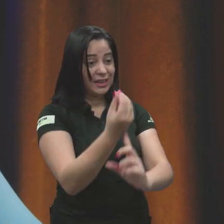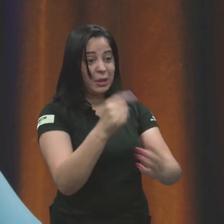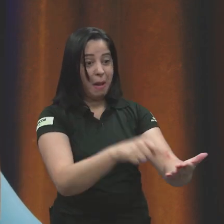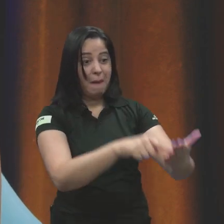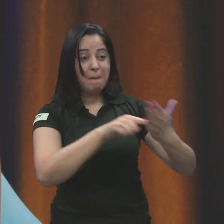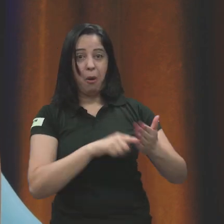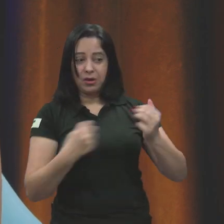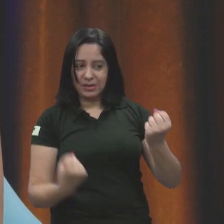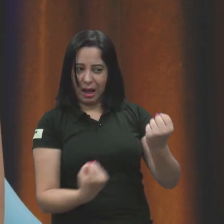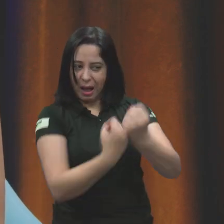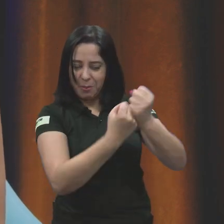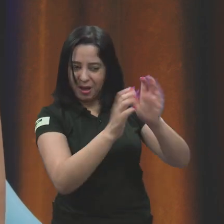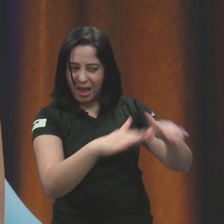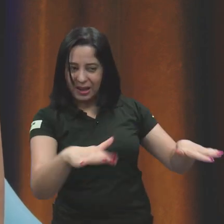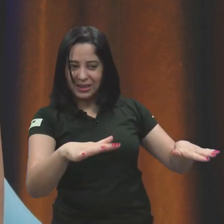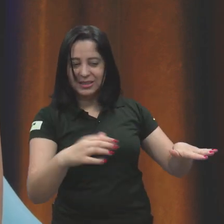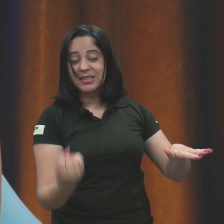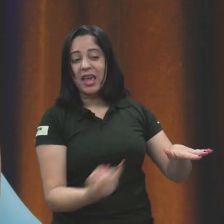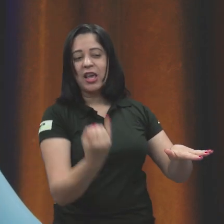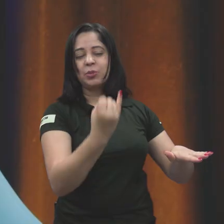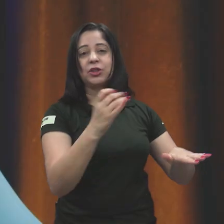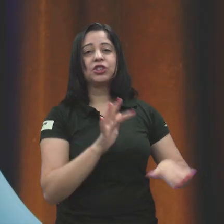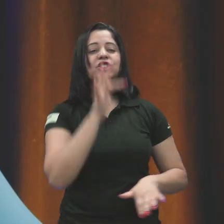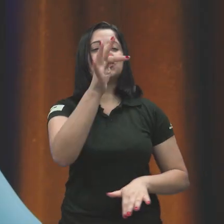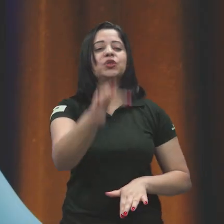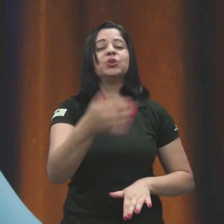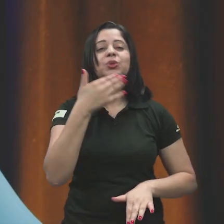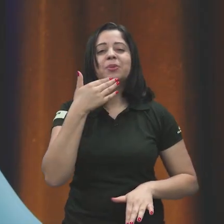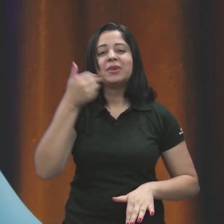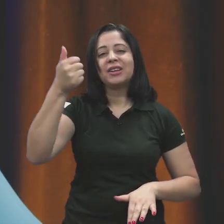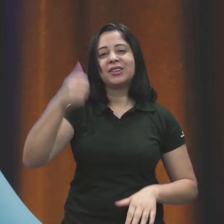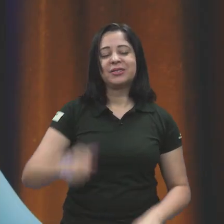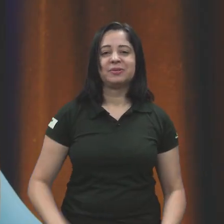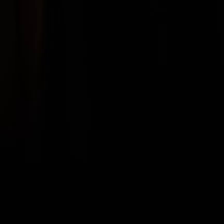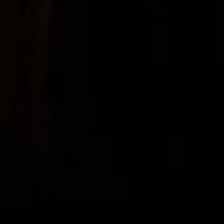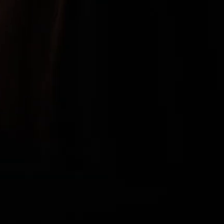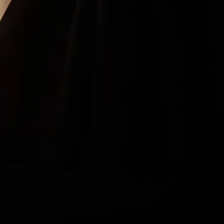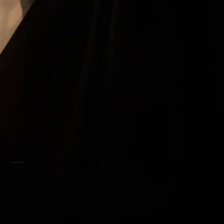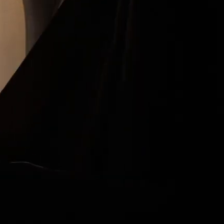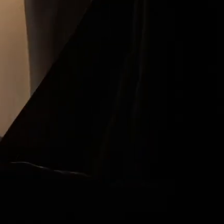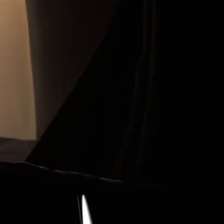que nos mostram que apoiar a infância é investir no futuro.